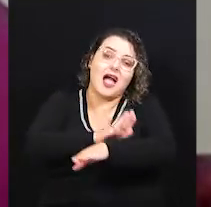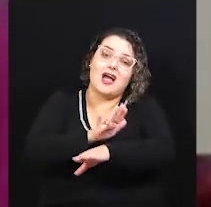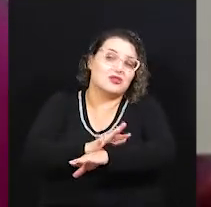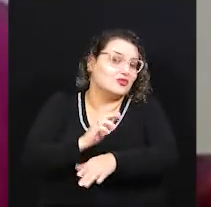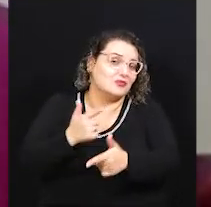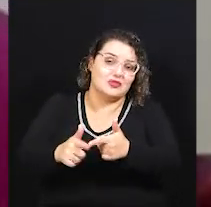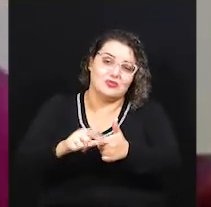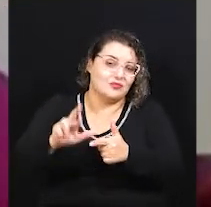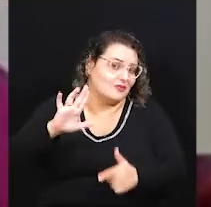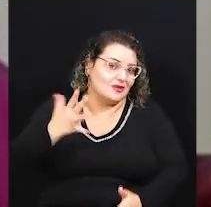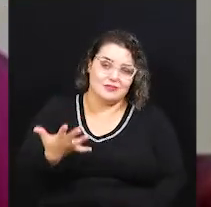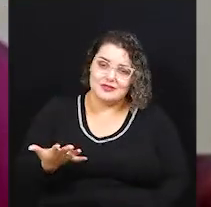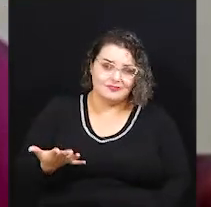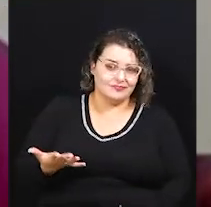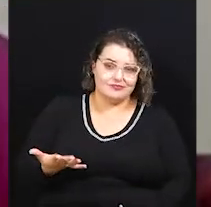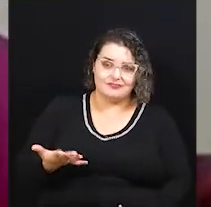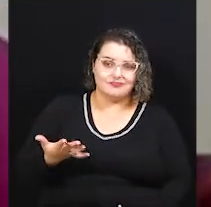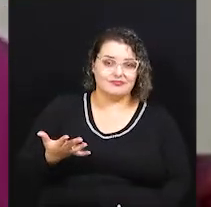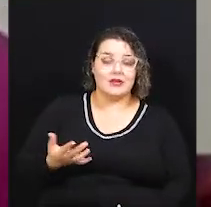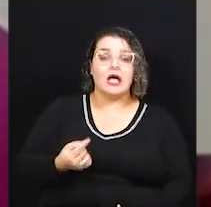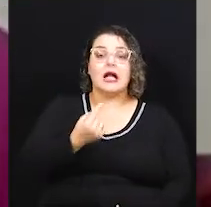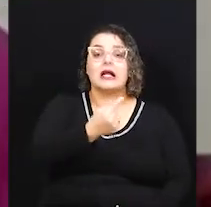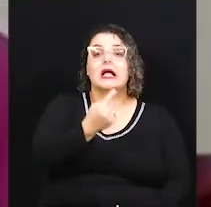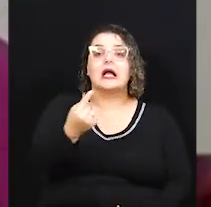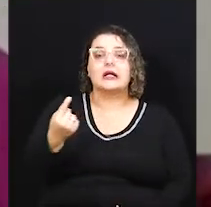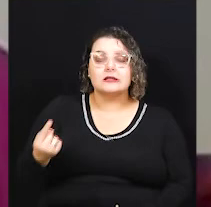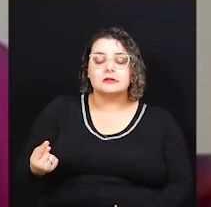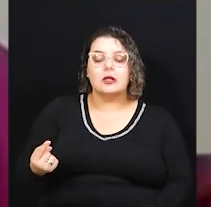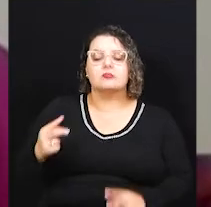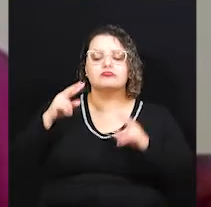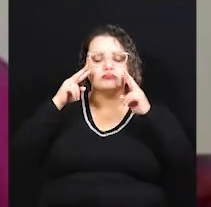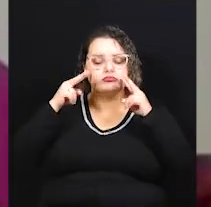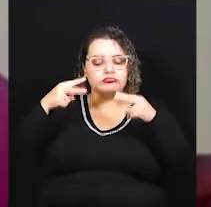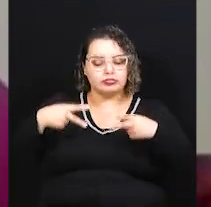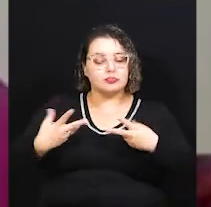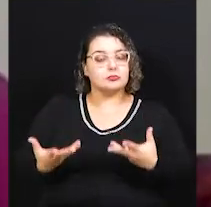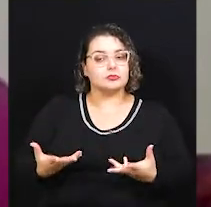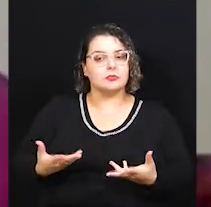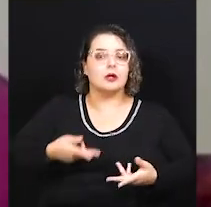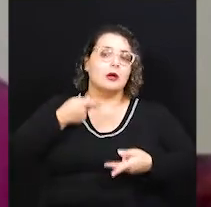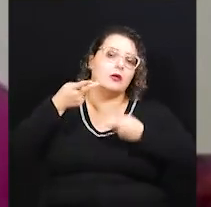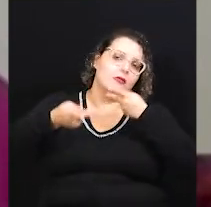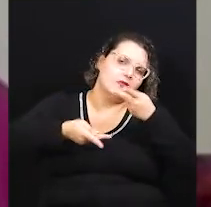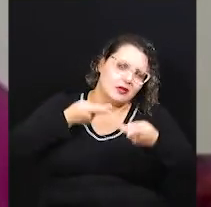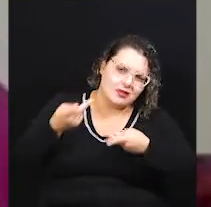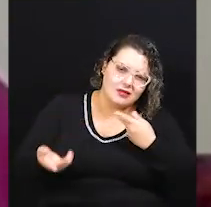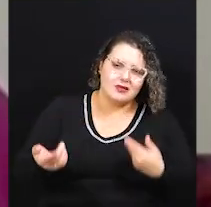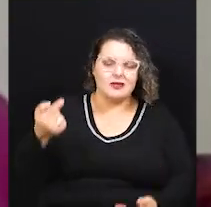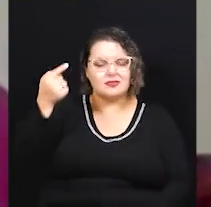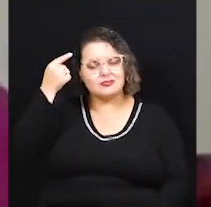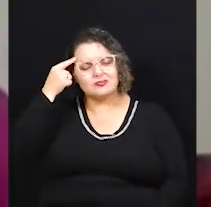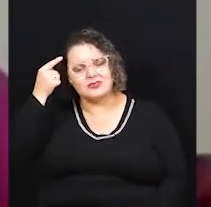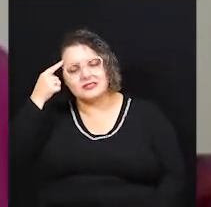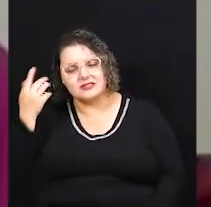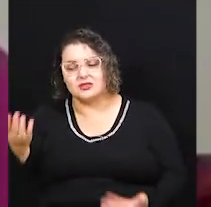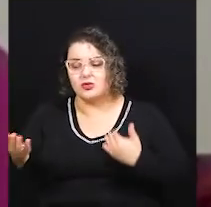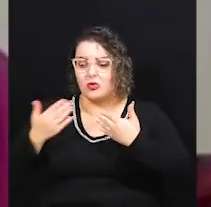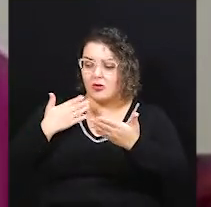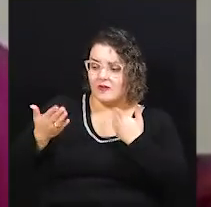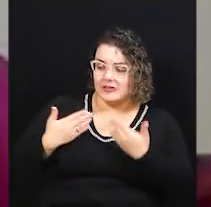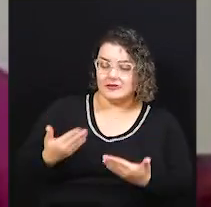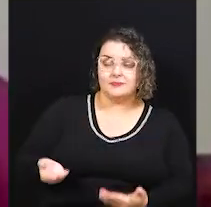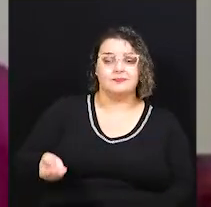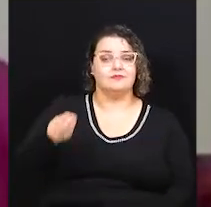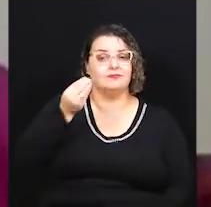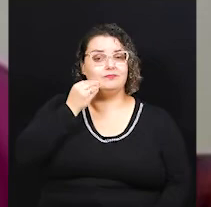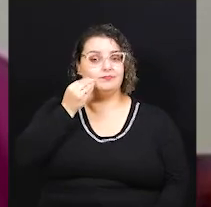não resolve, né? Apenas cada um tem que parar, olhar para si, e conversando, pensando, testando o